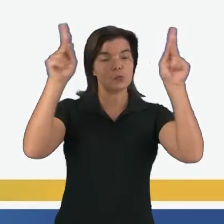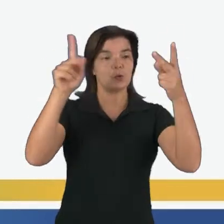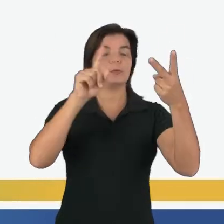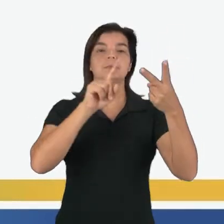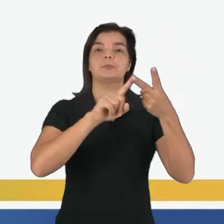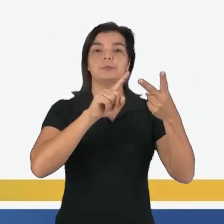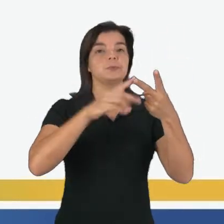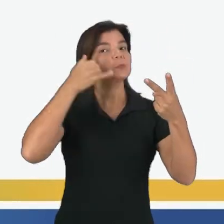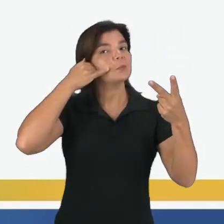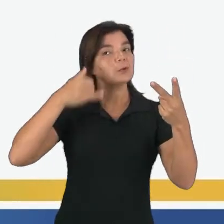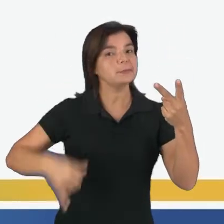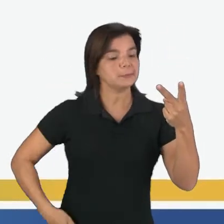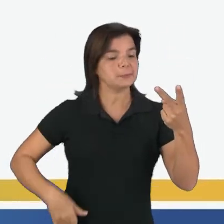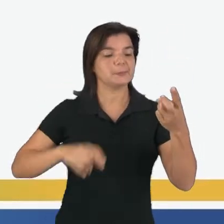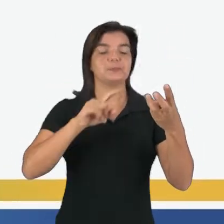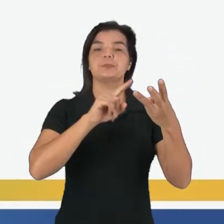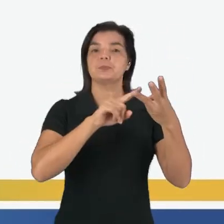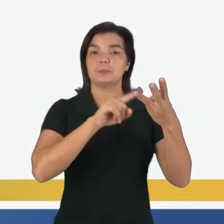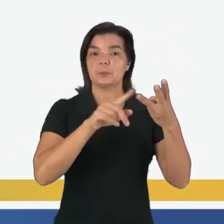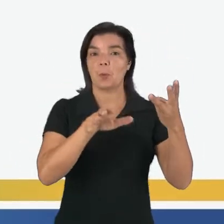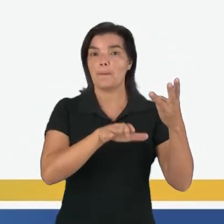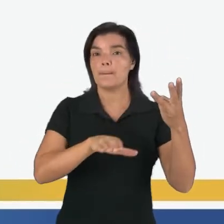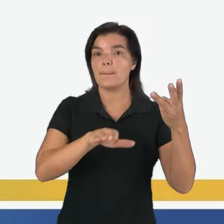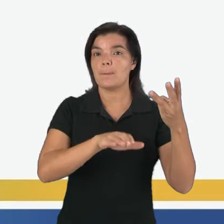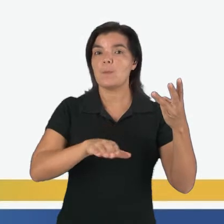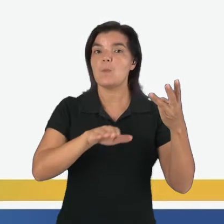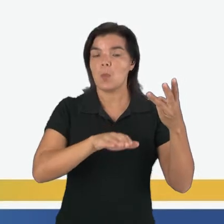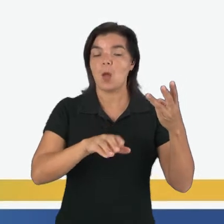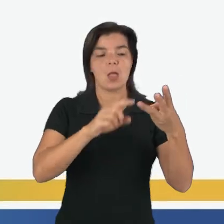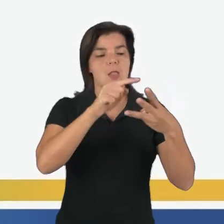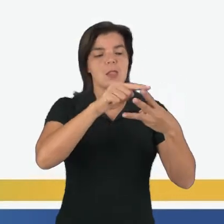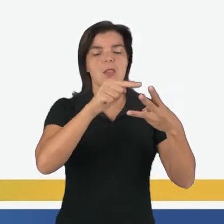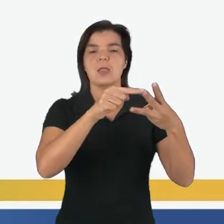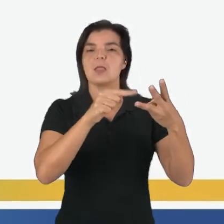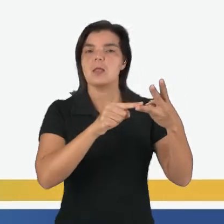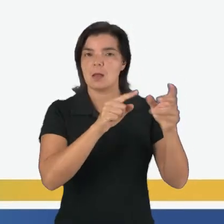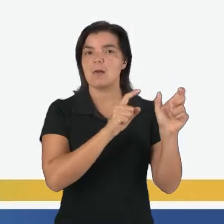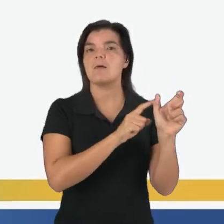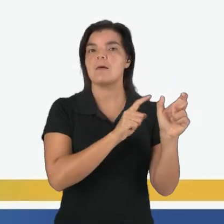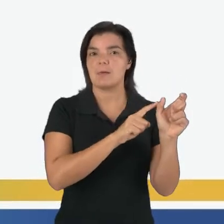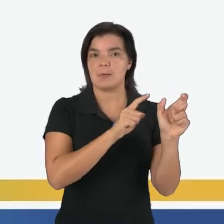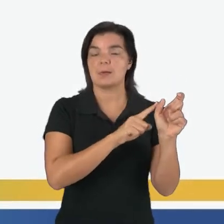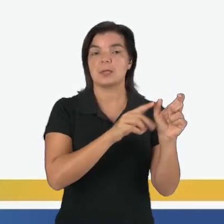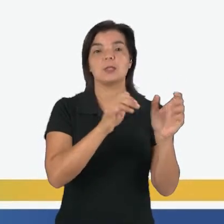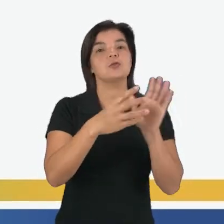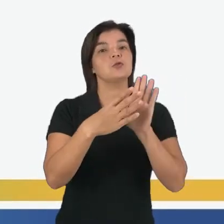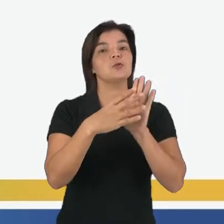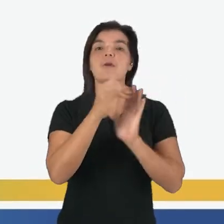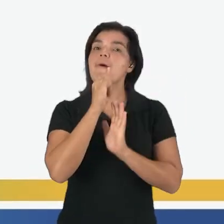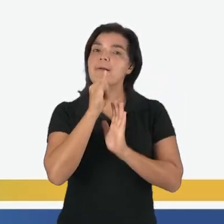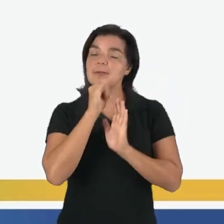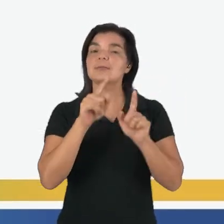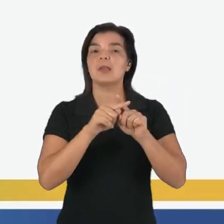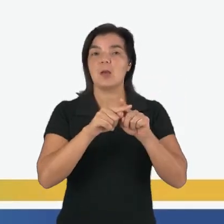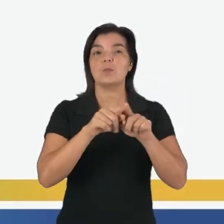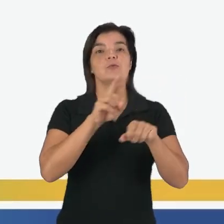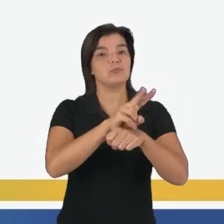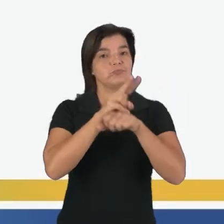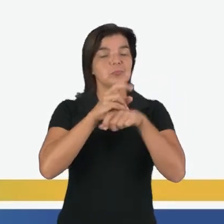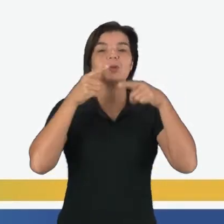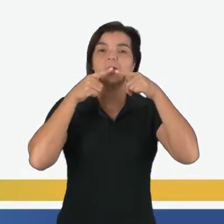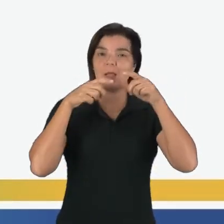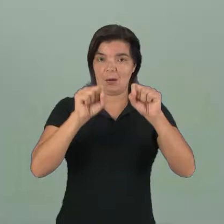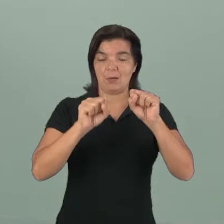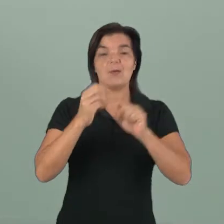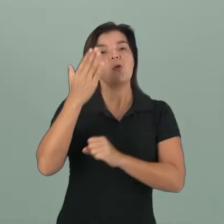tem smartphone e tem mouse. São 3 palavrinhas que são exemplos de estrangeirismo. A gente vai já